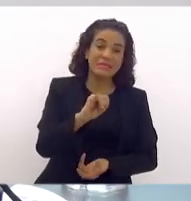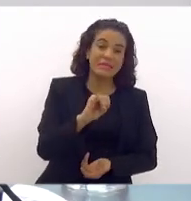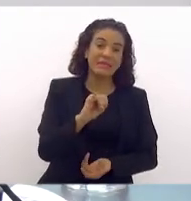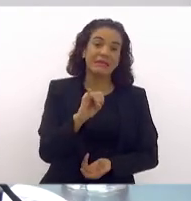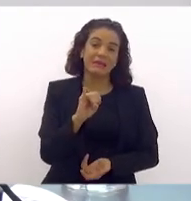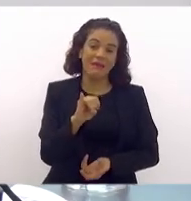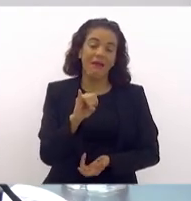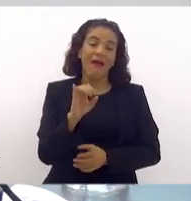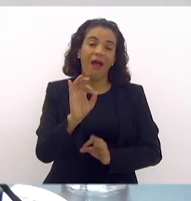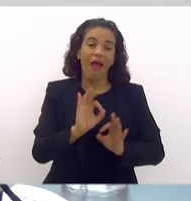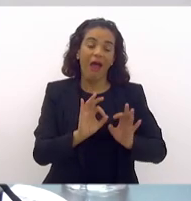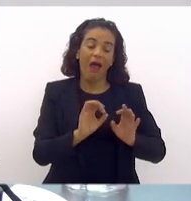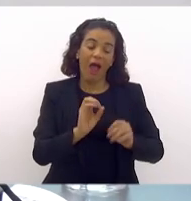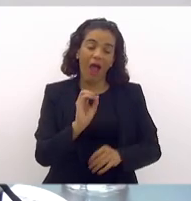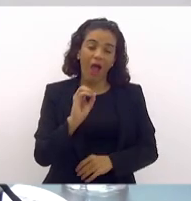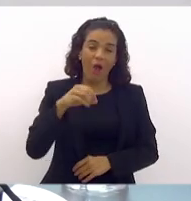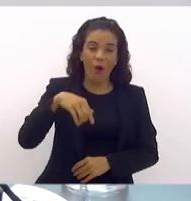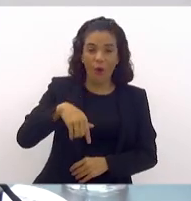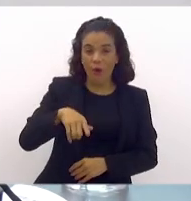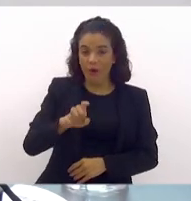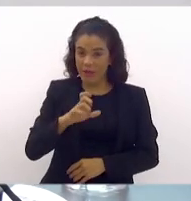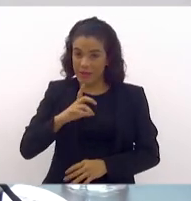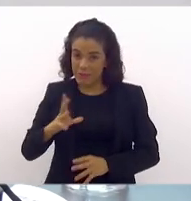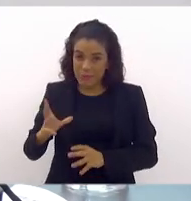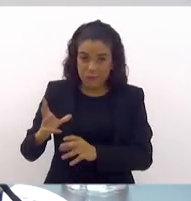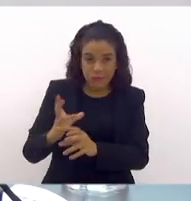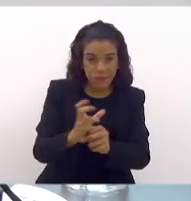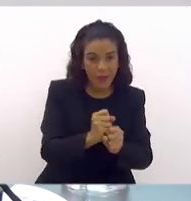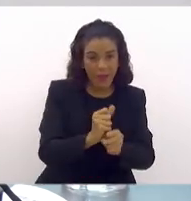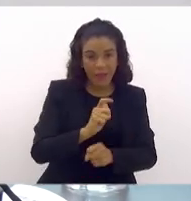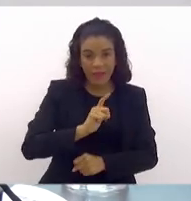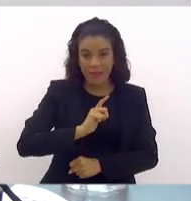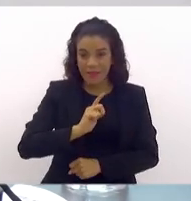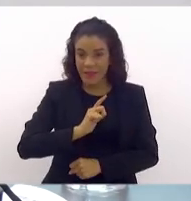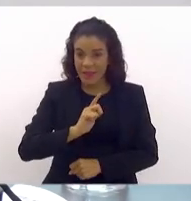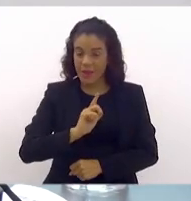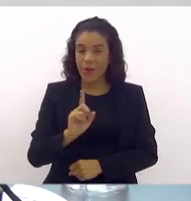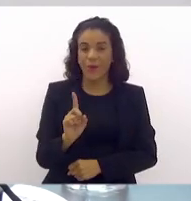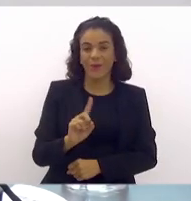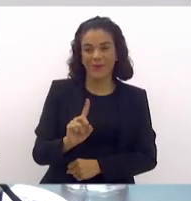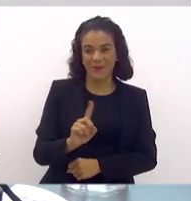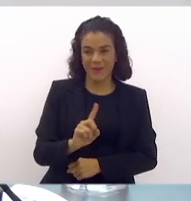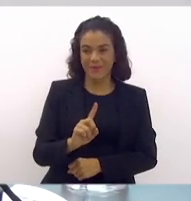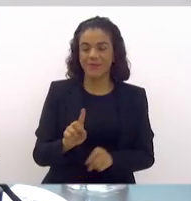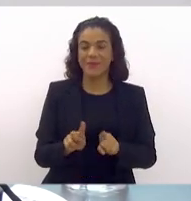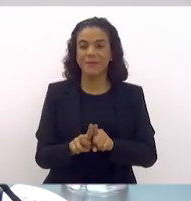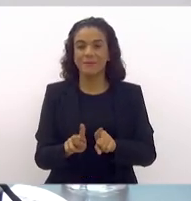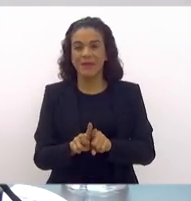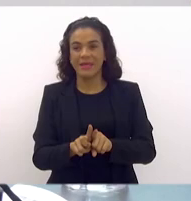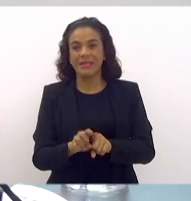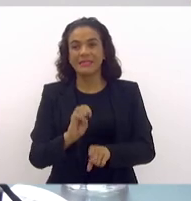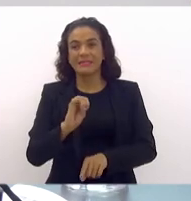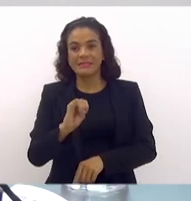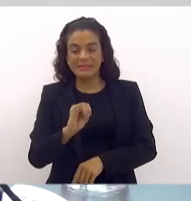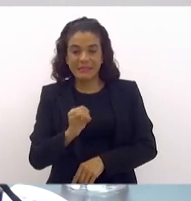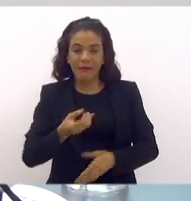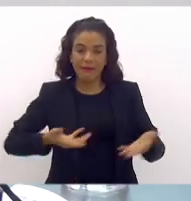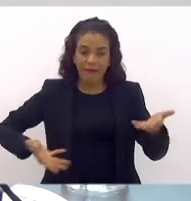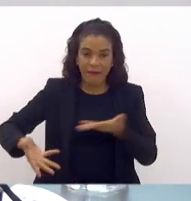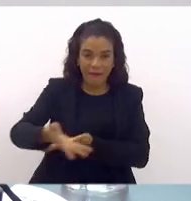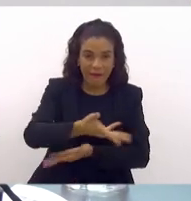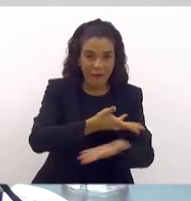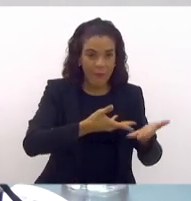que a organização tem esse resultado final. E se a organização também compartilha